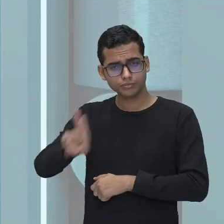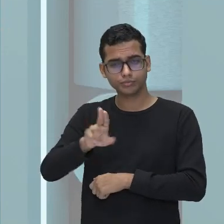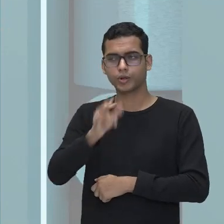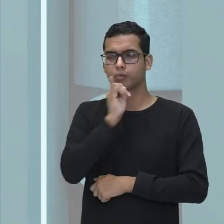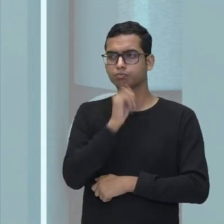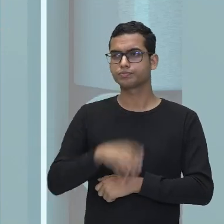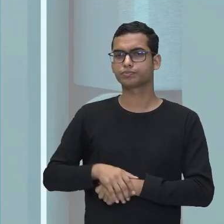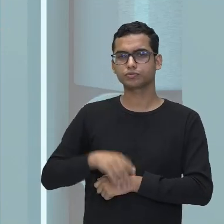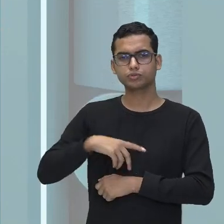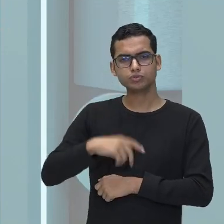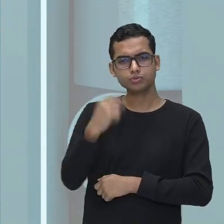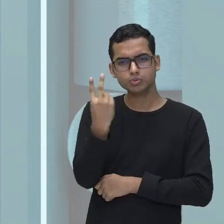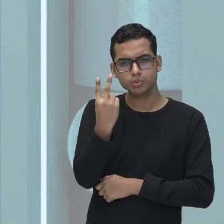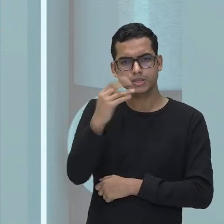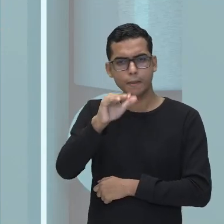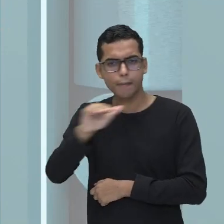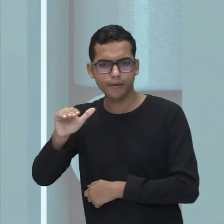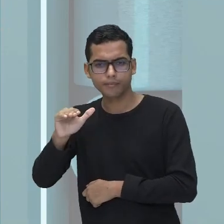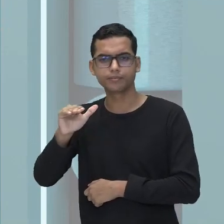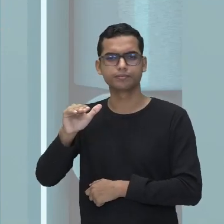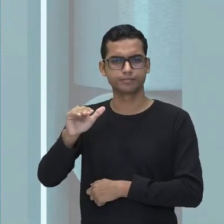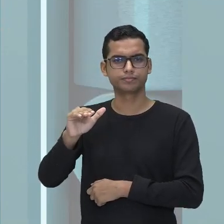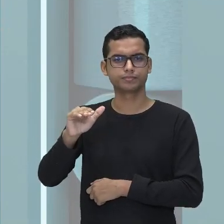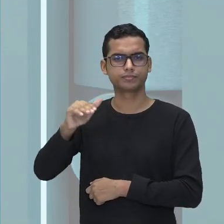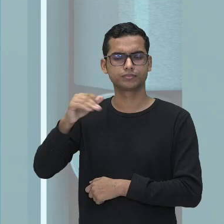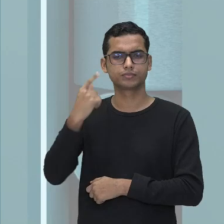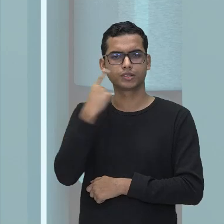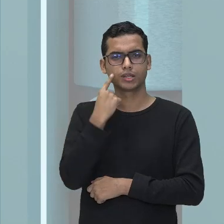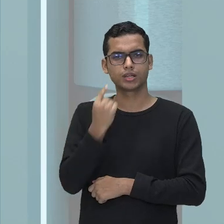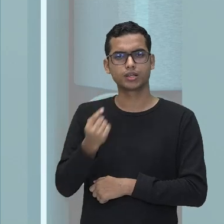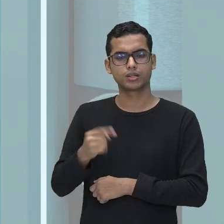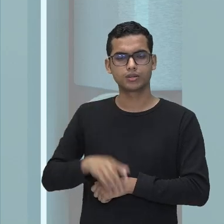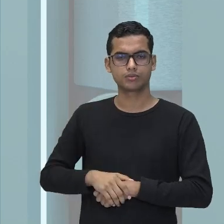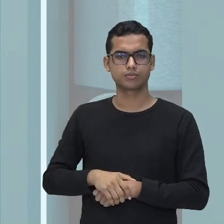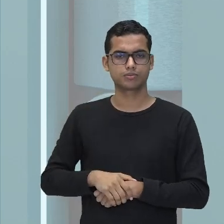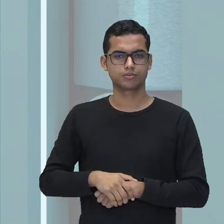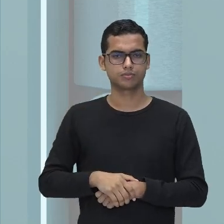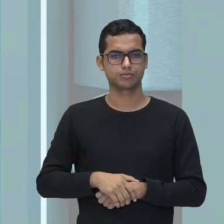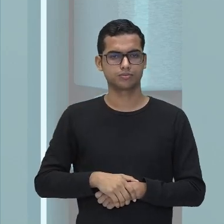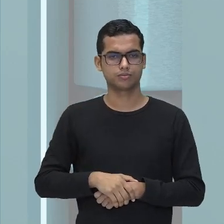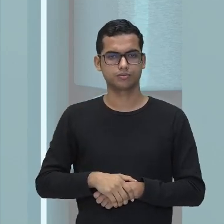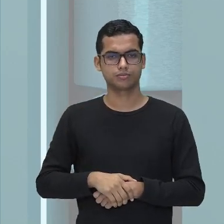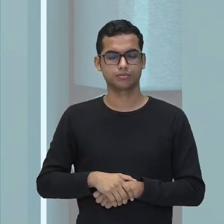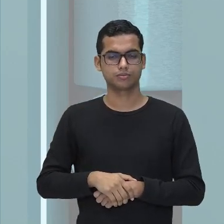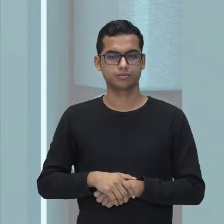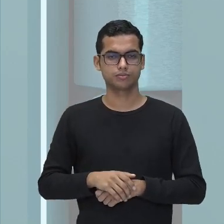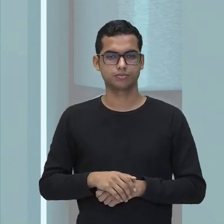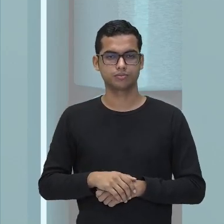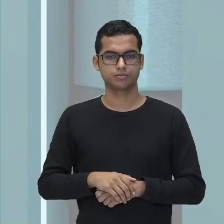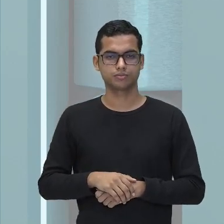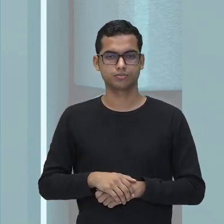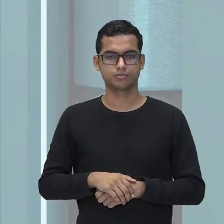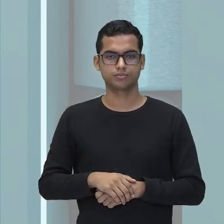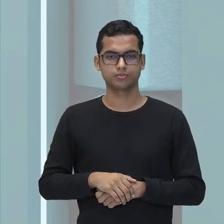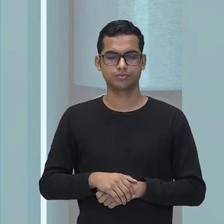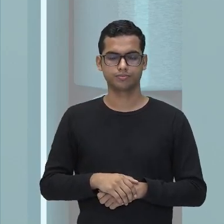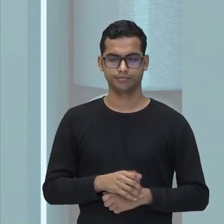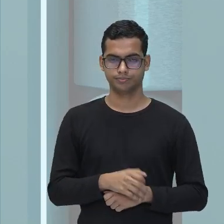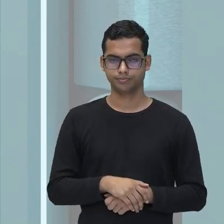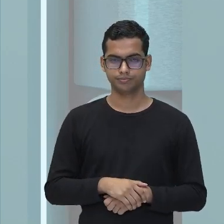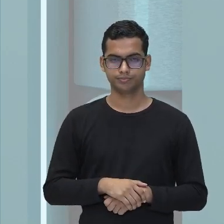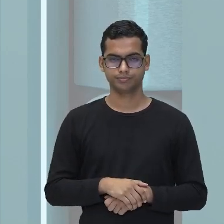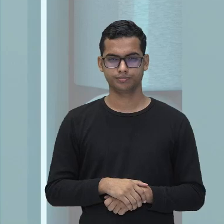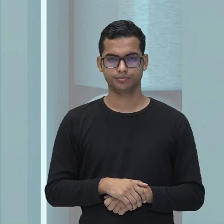essa meia da língua Portuguesa que a metade no espanhol falamos Mia que S